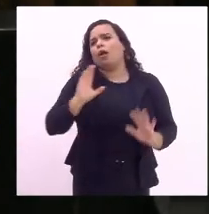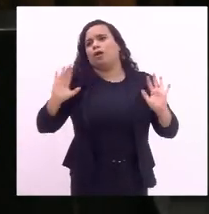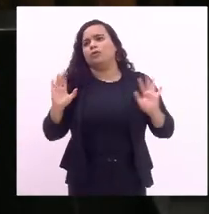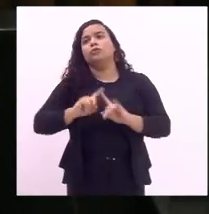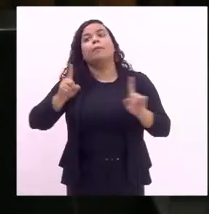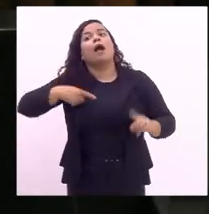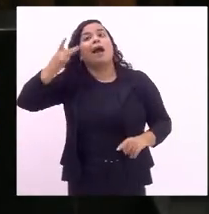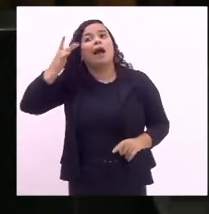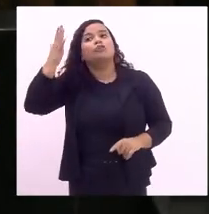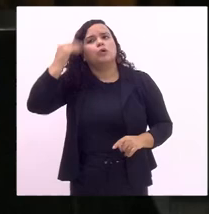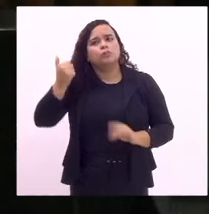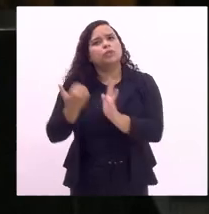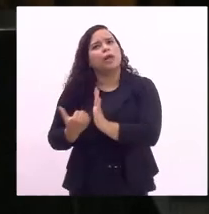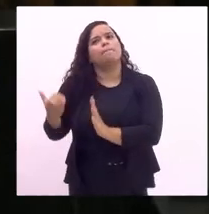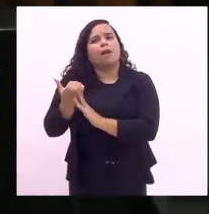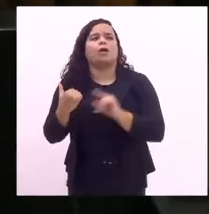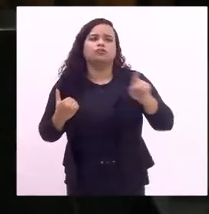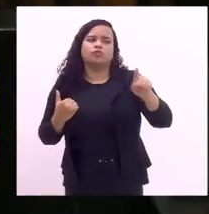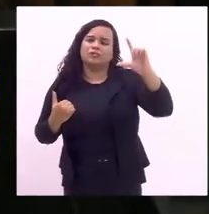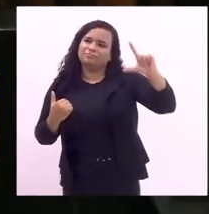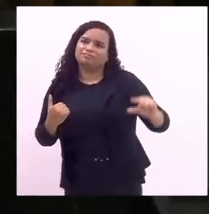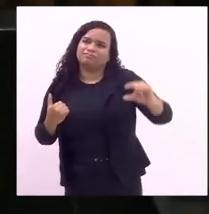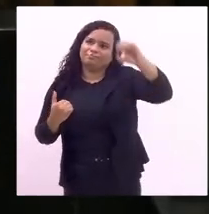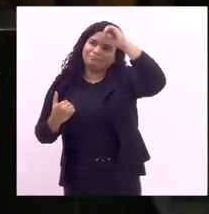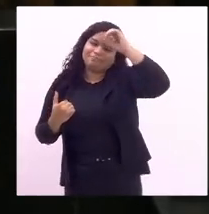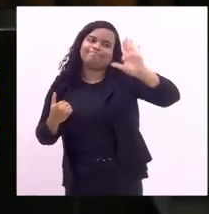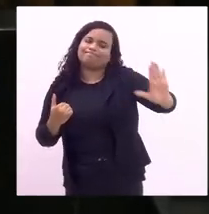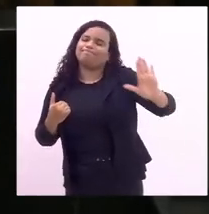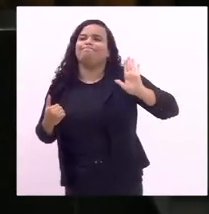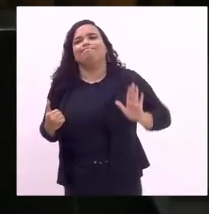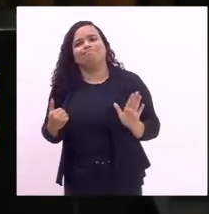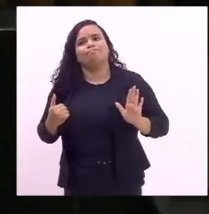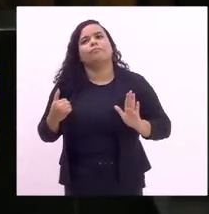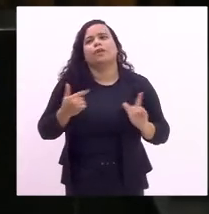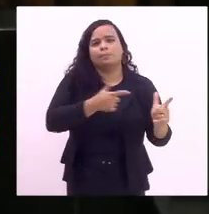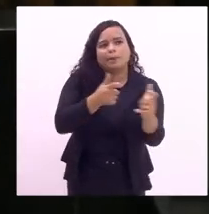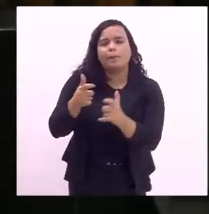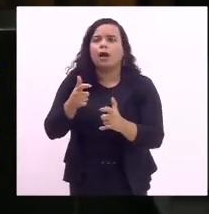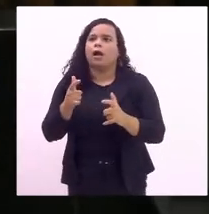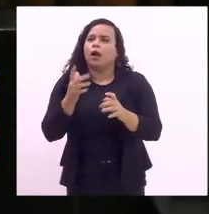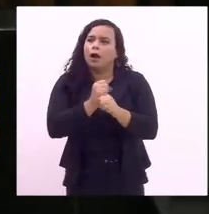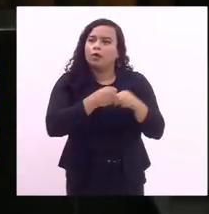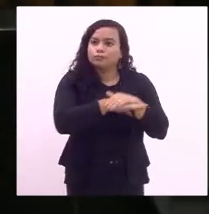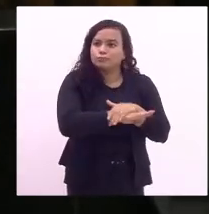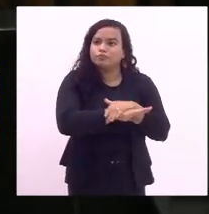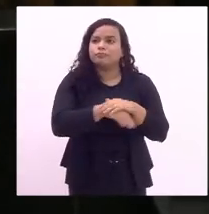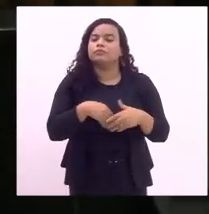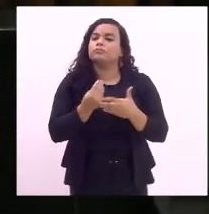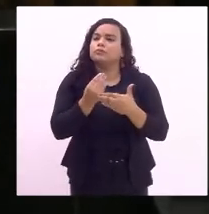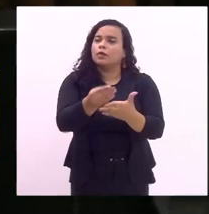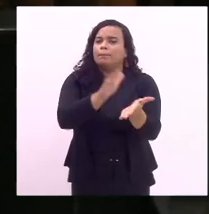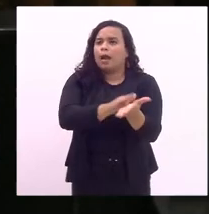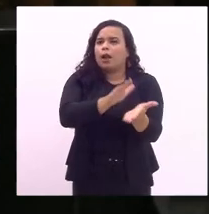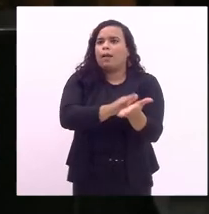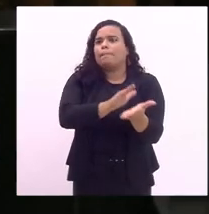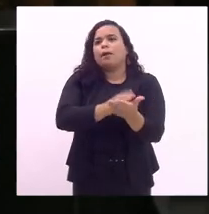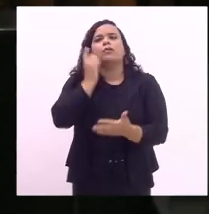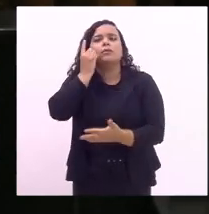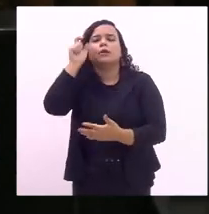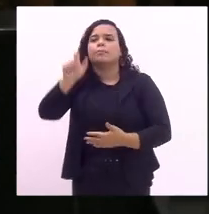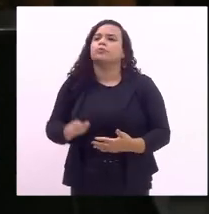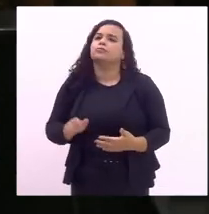sei um pouquinho mais do que a senhora sabe sobre atiradores e colecionadores. Então, parabenizar o